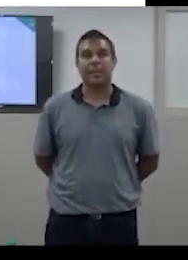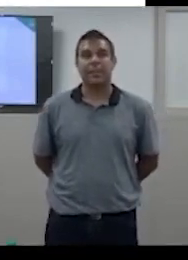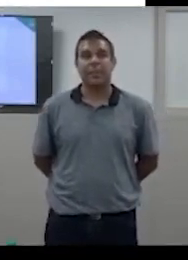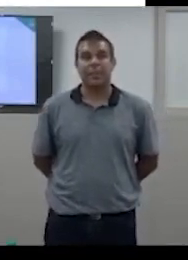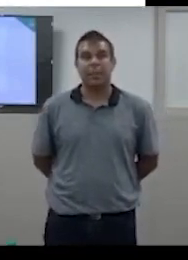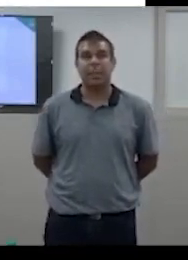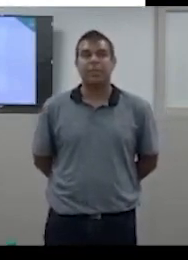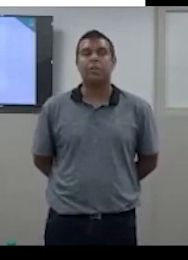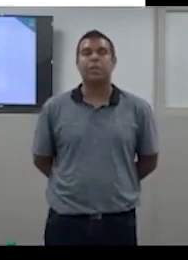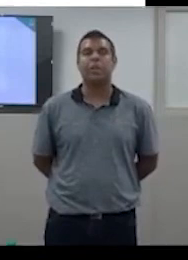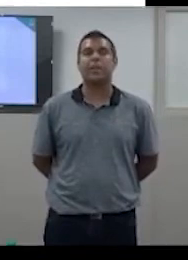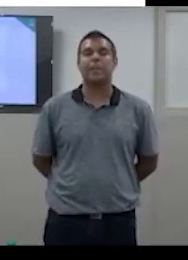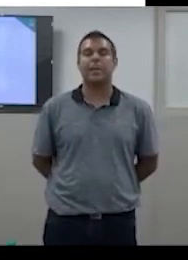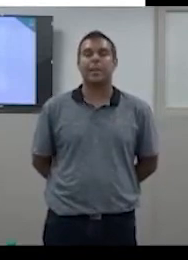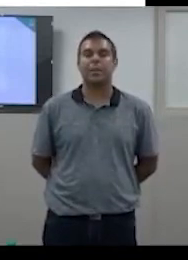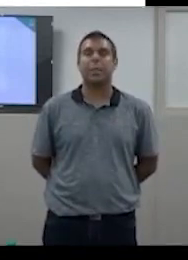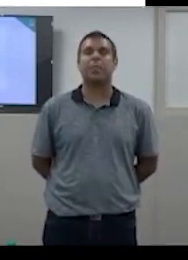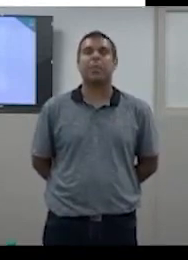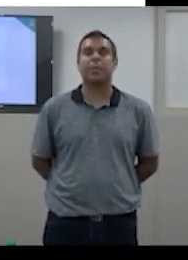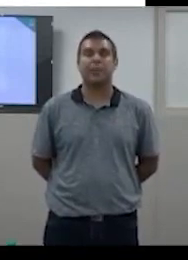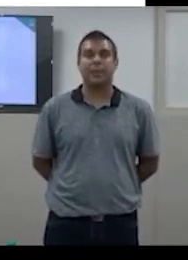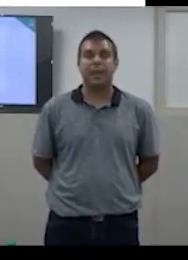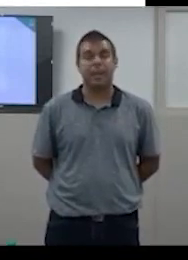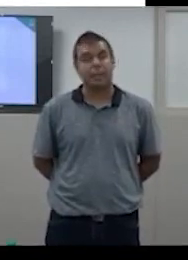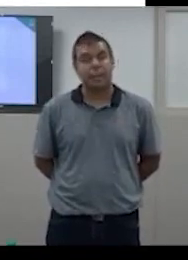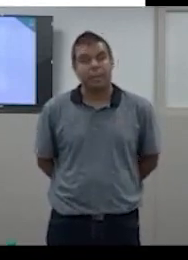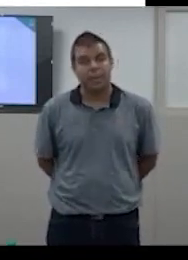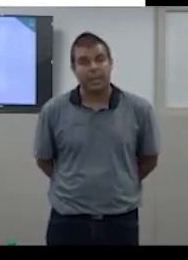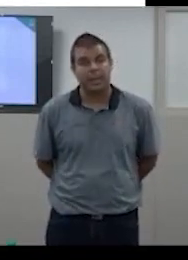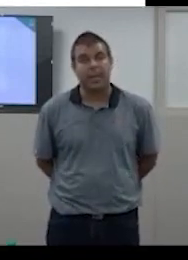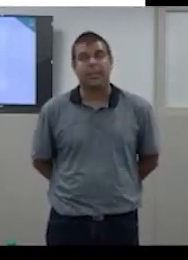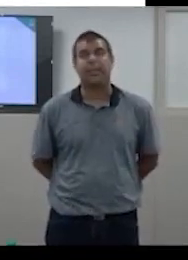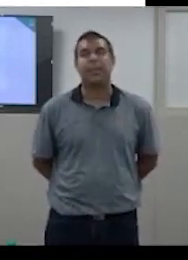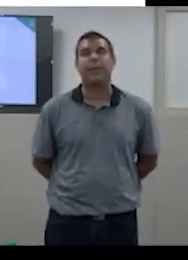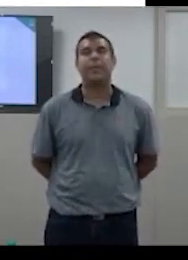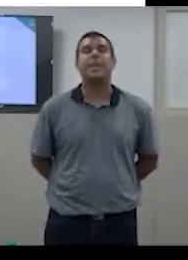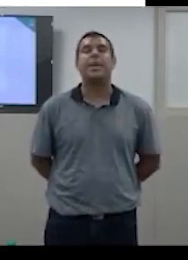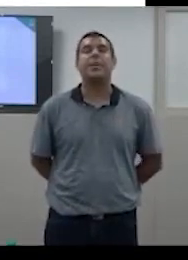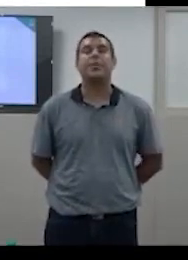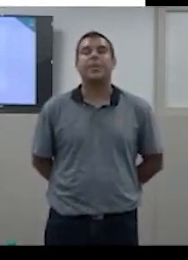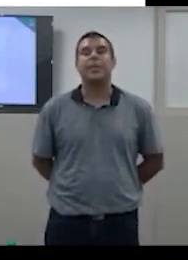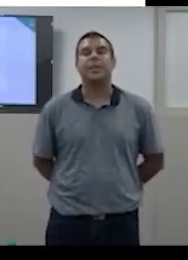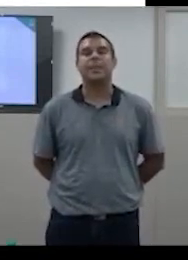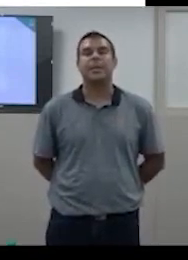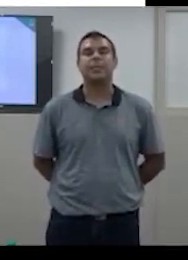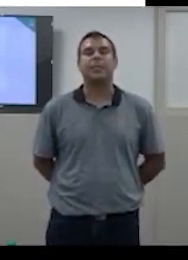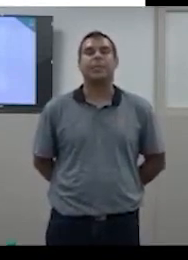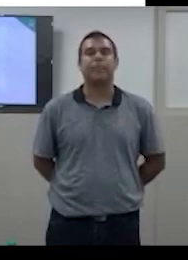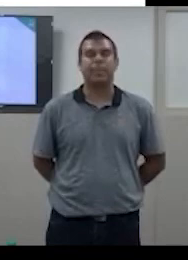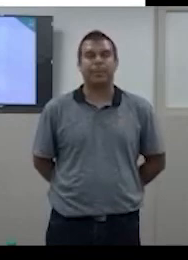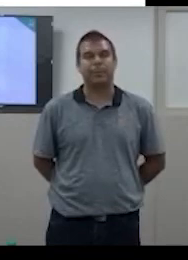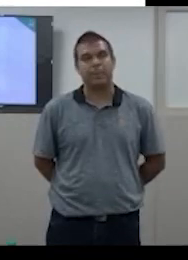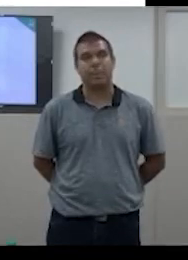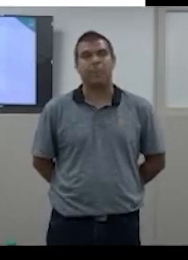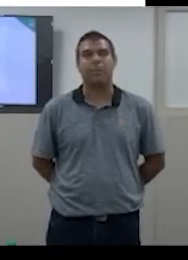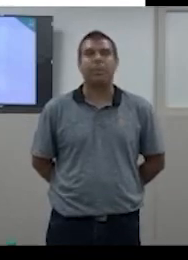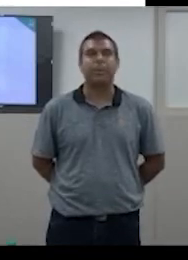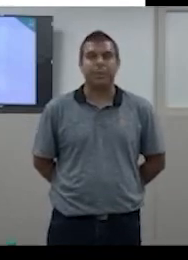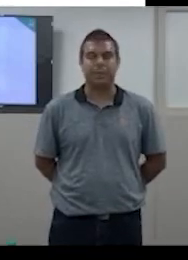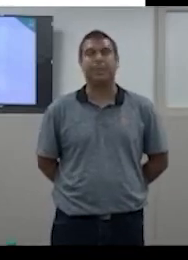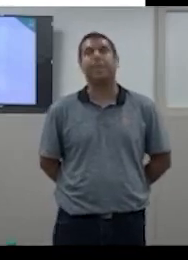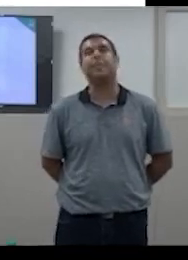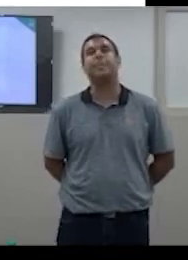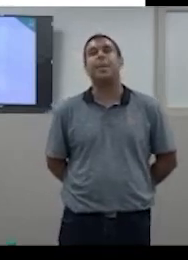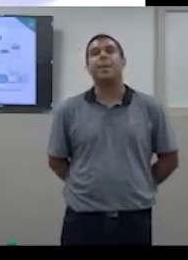vai ter que esse correspondente a gente vai estar trabalhando ali com a mudança de estado. Só que dessa vez a gente vai estar trabalhando com a vaporização ou